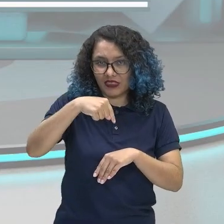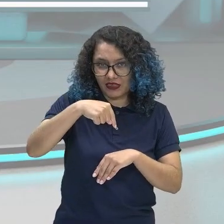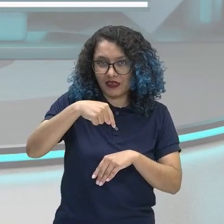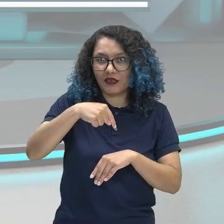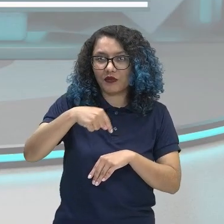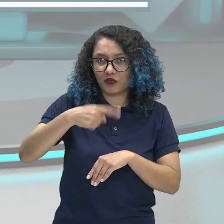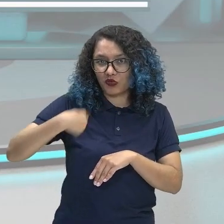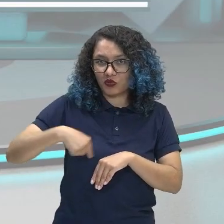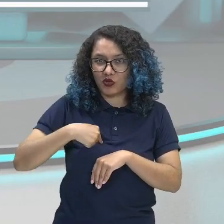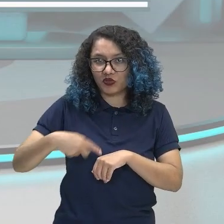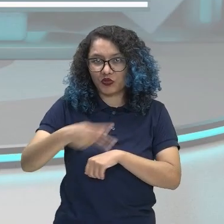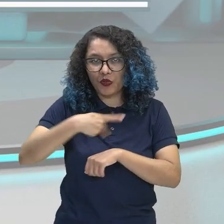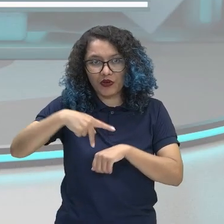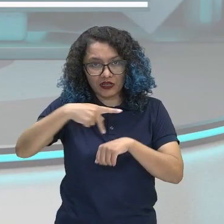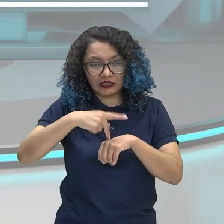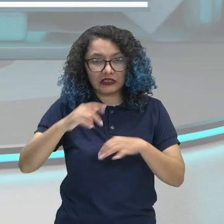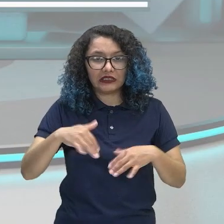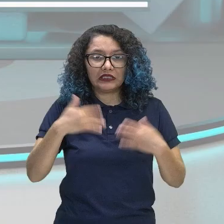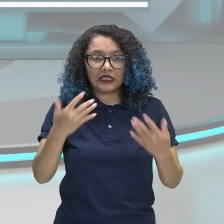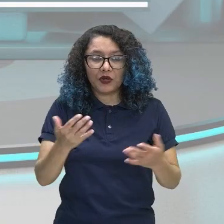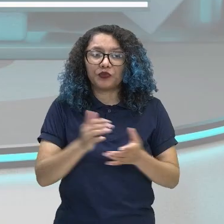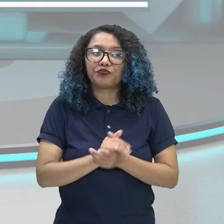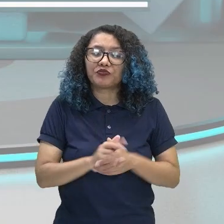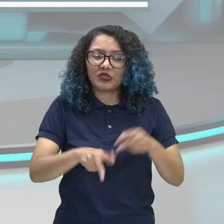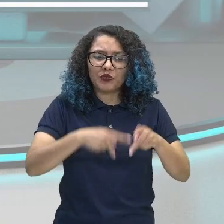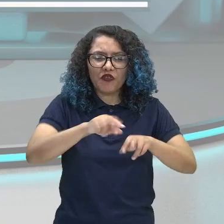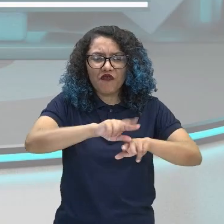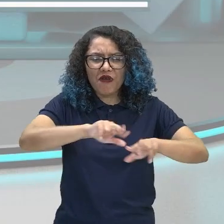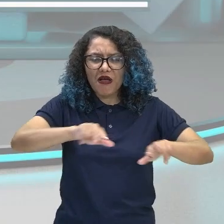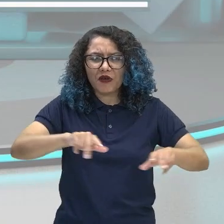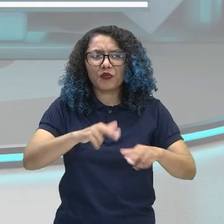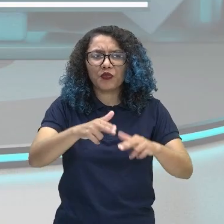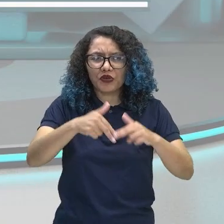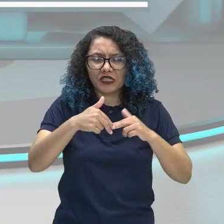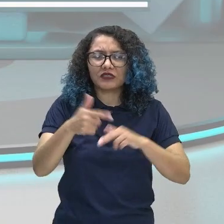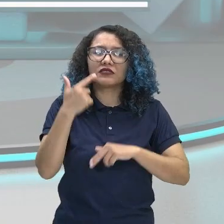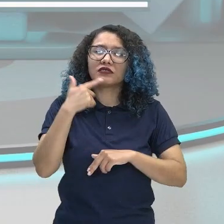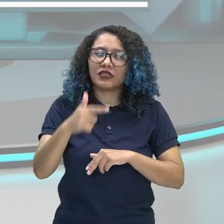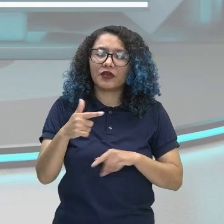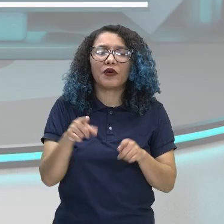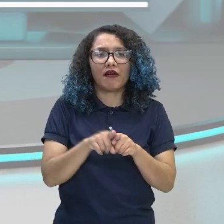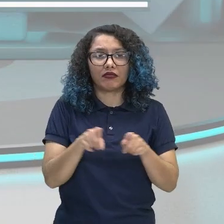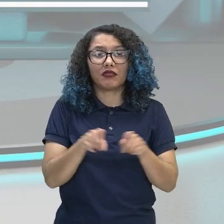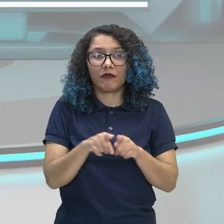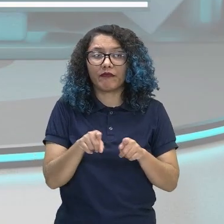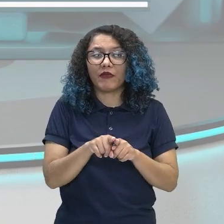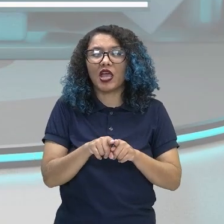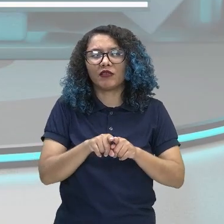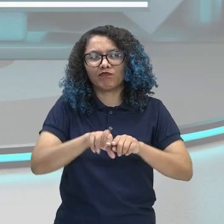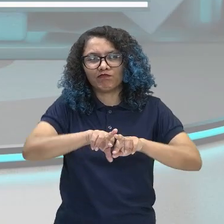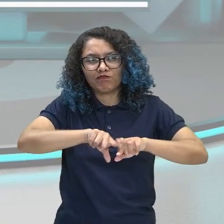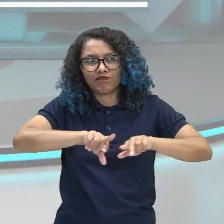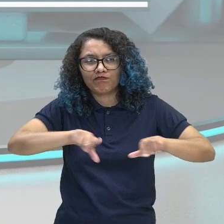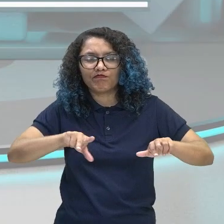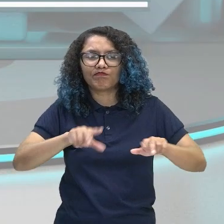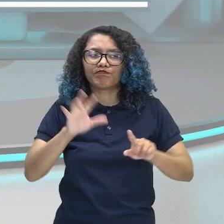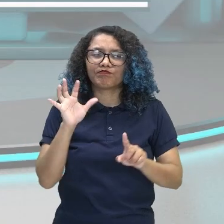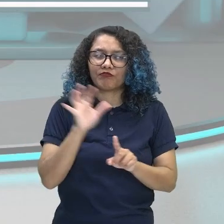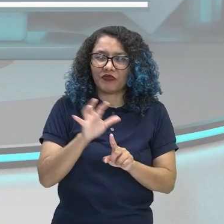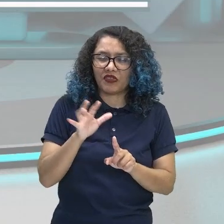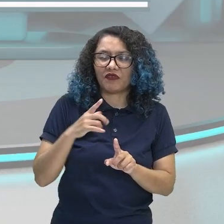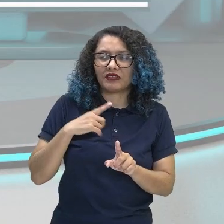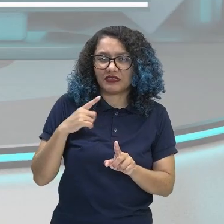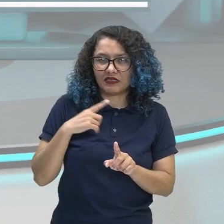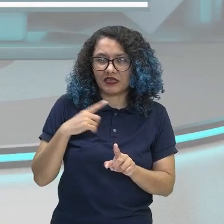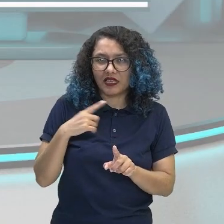essa diversidade de povos, a língua também será influenciada por essas